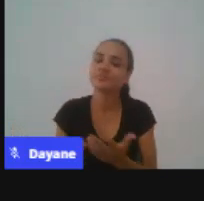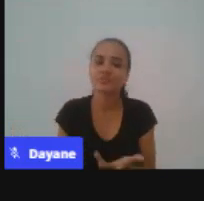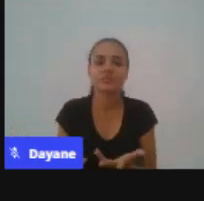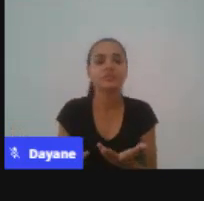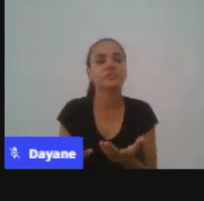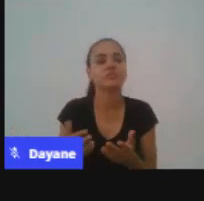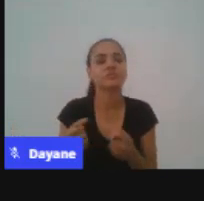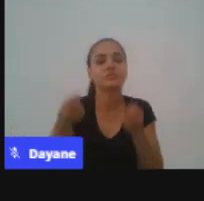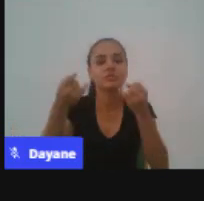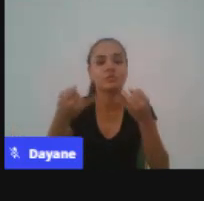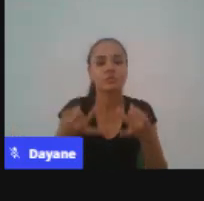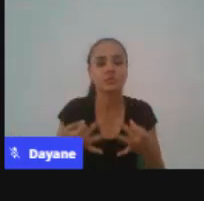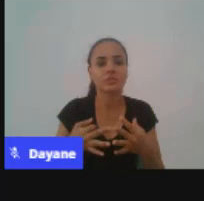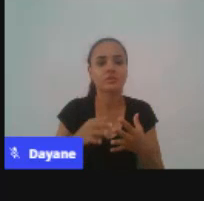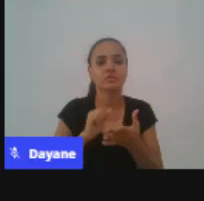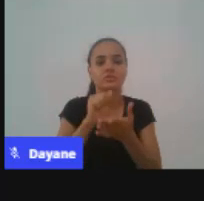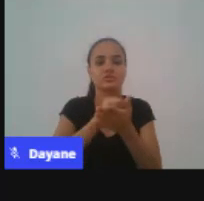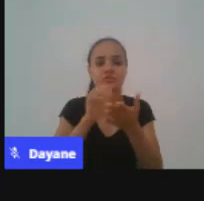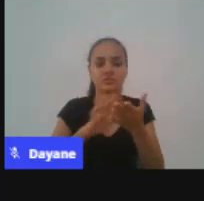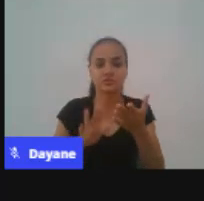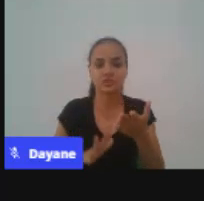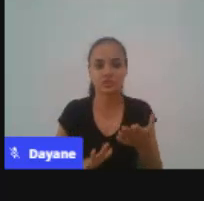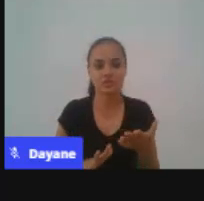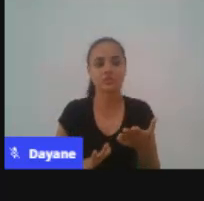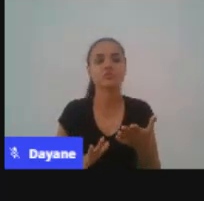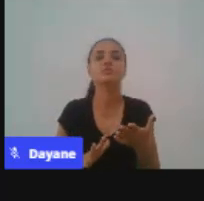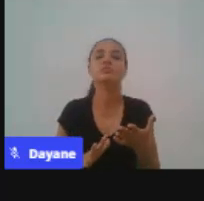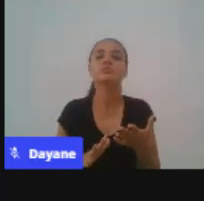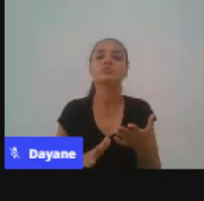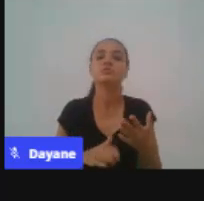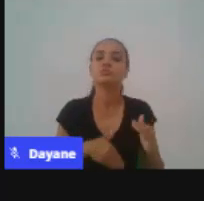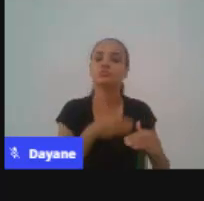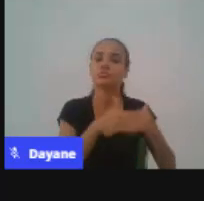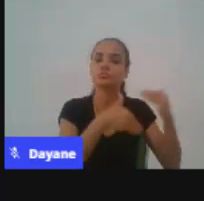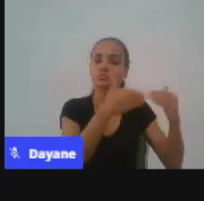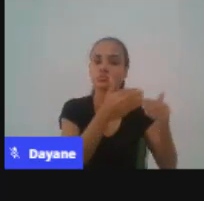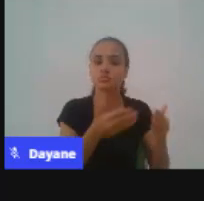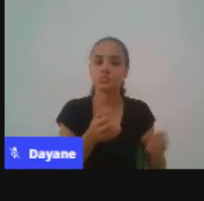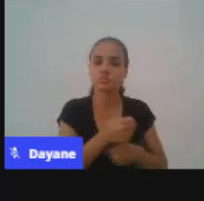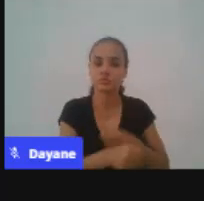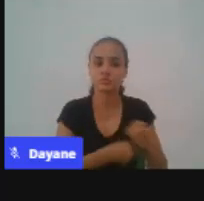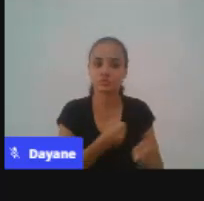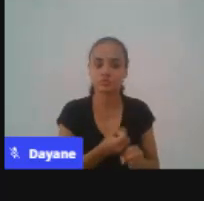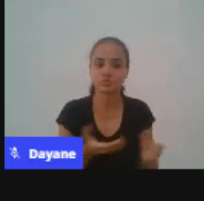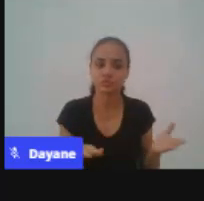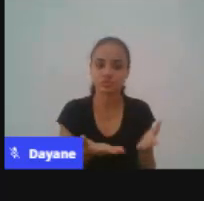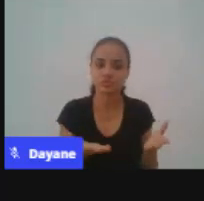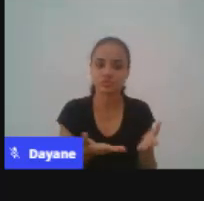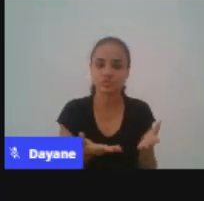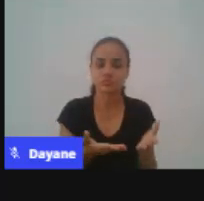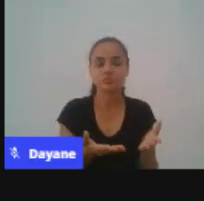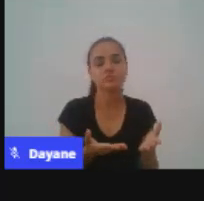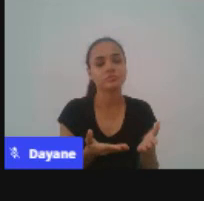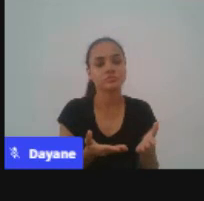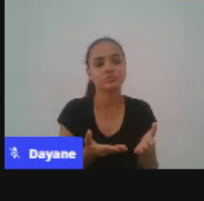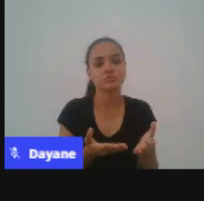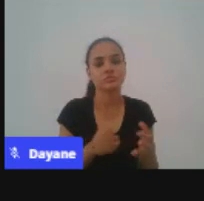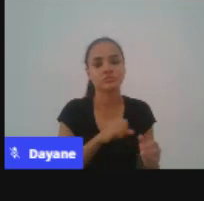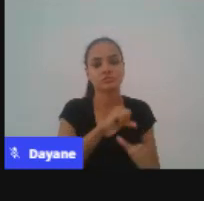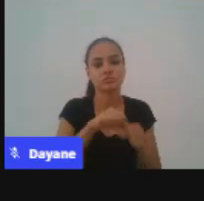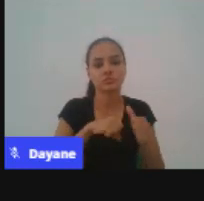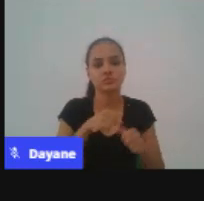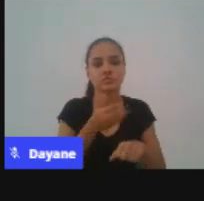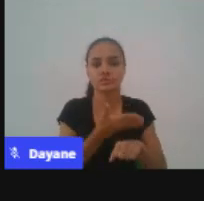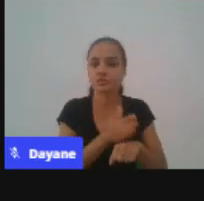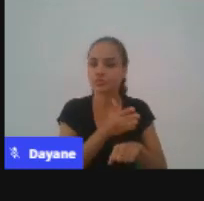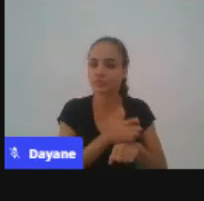ano. Dos elementos que vai mudar a nossa prática esse ano, o Pablo já disse, um deles é a construção